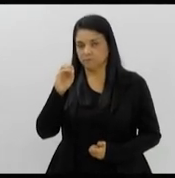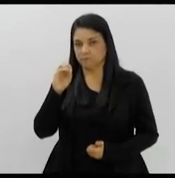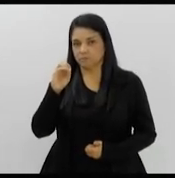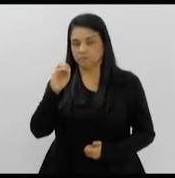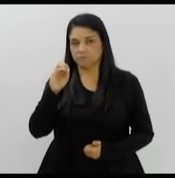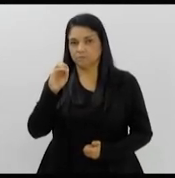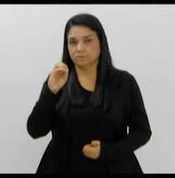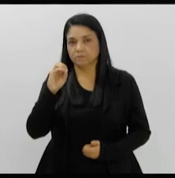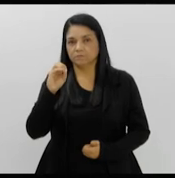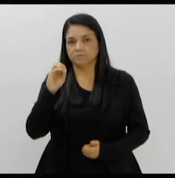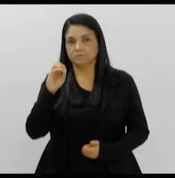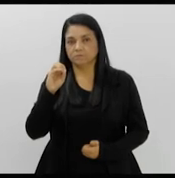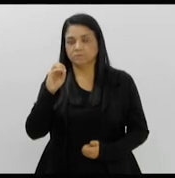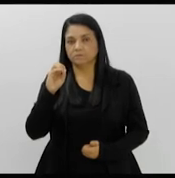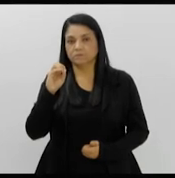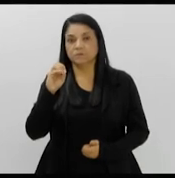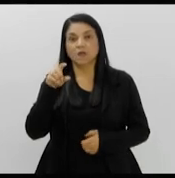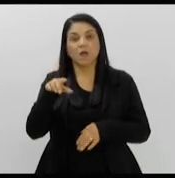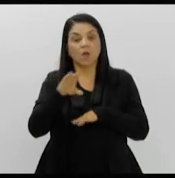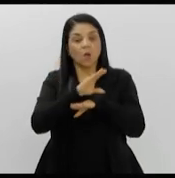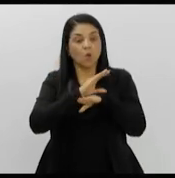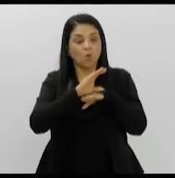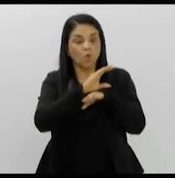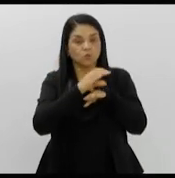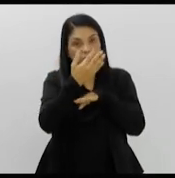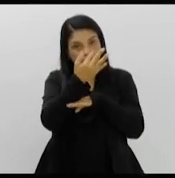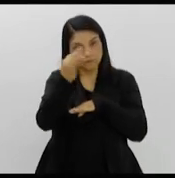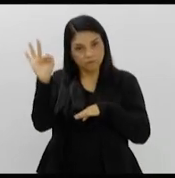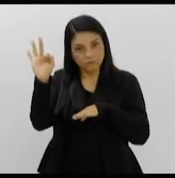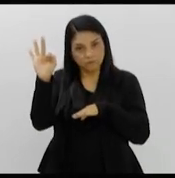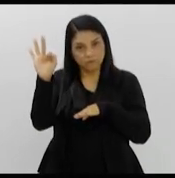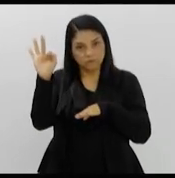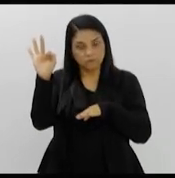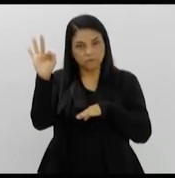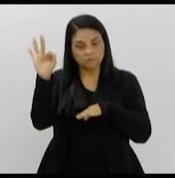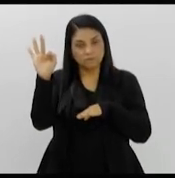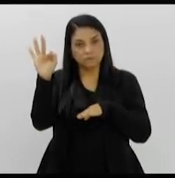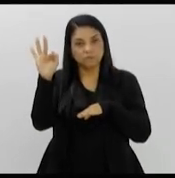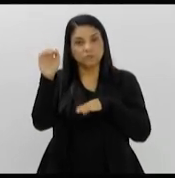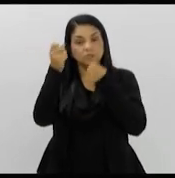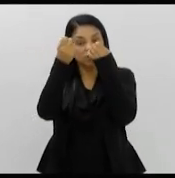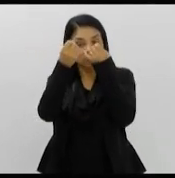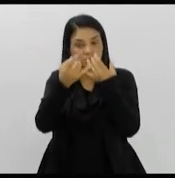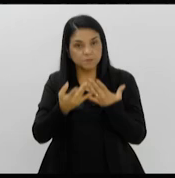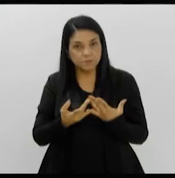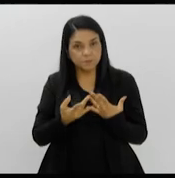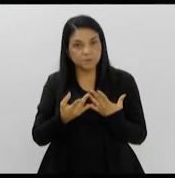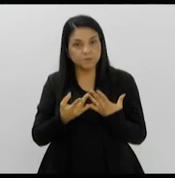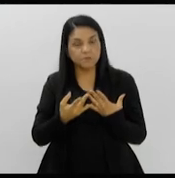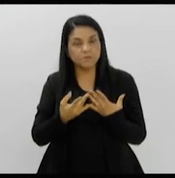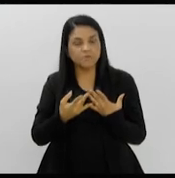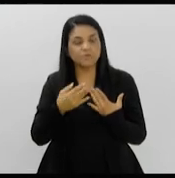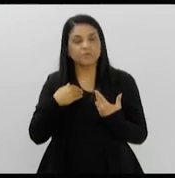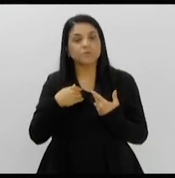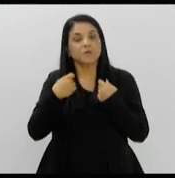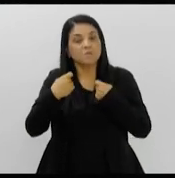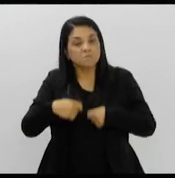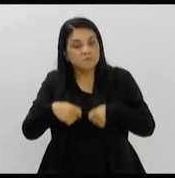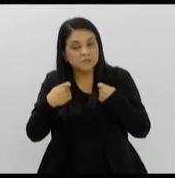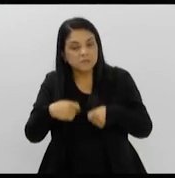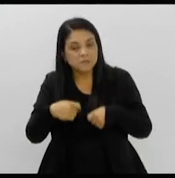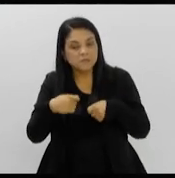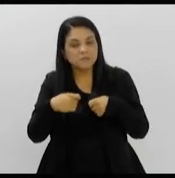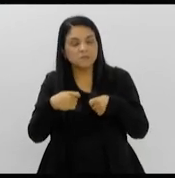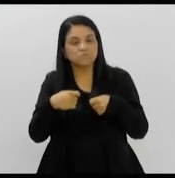artigo 40 a Constituição Federal diz que deve-se observar o